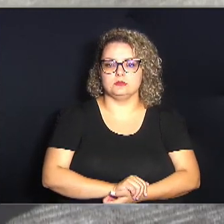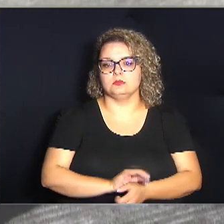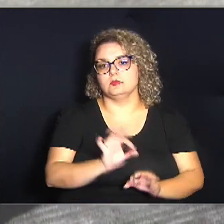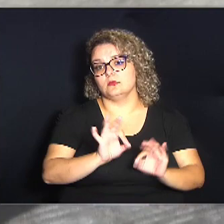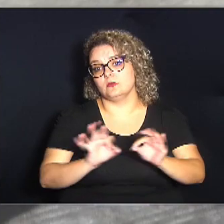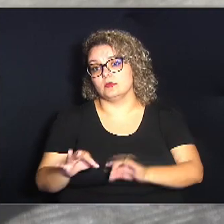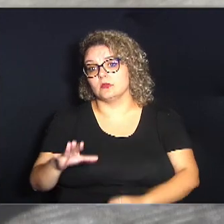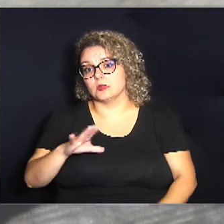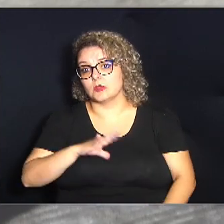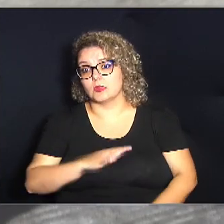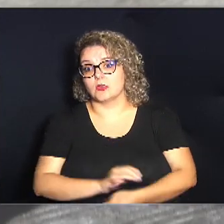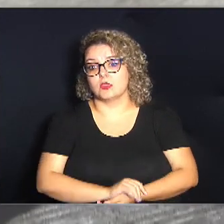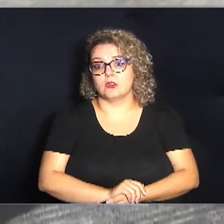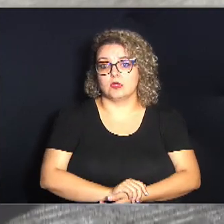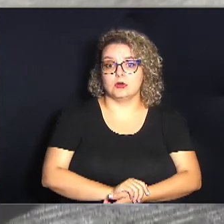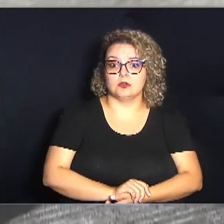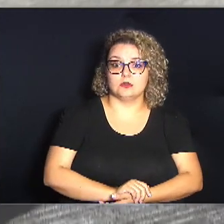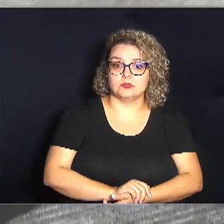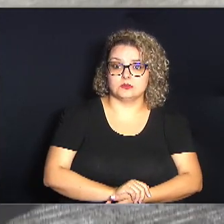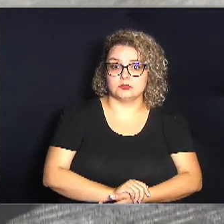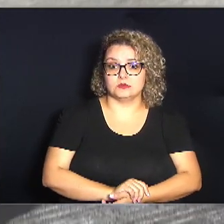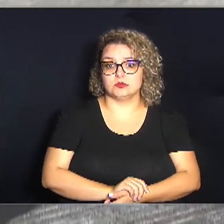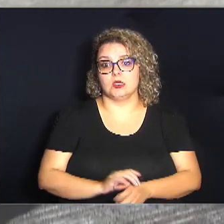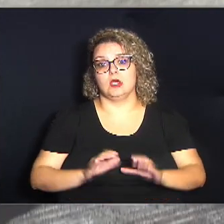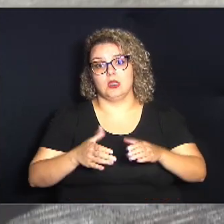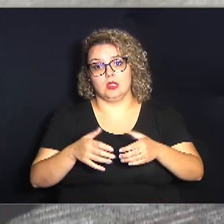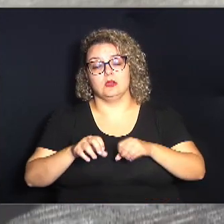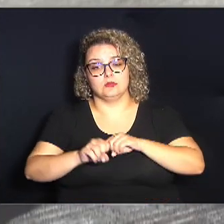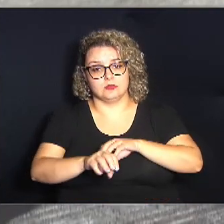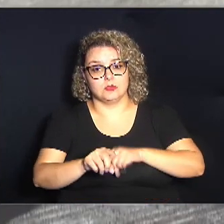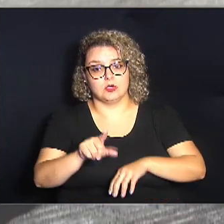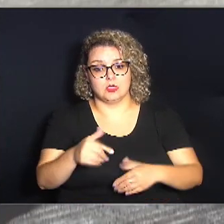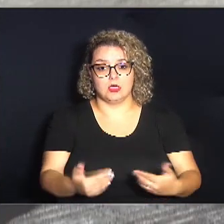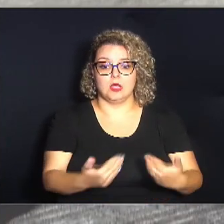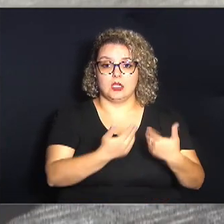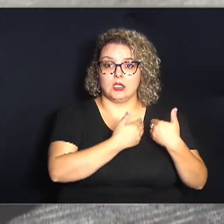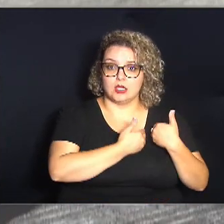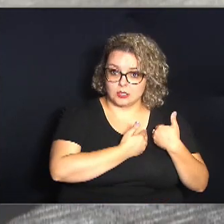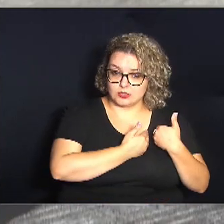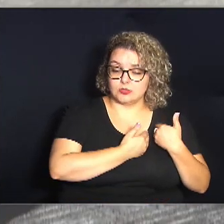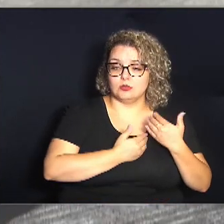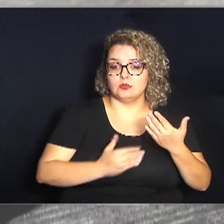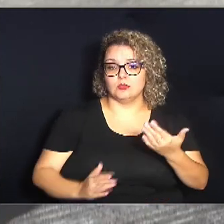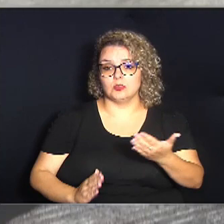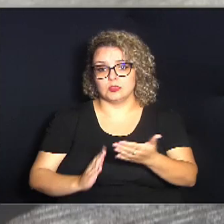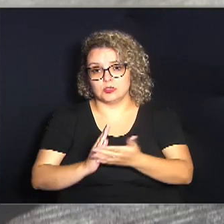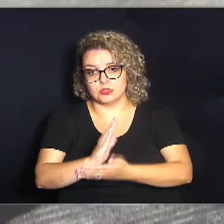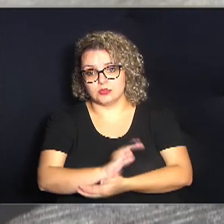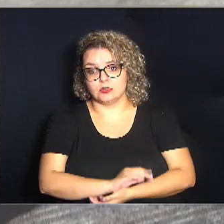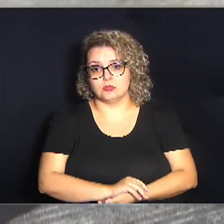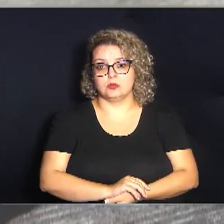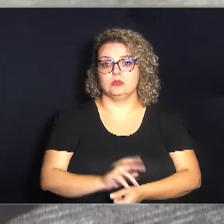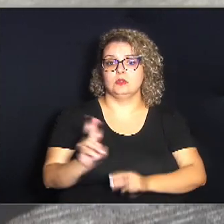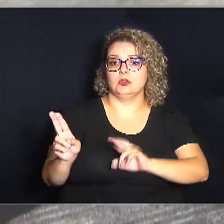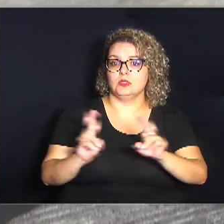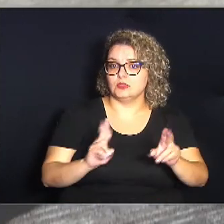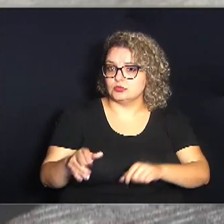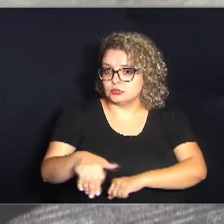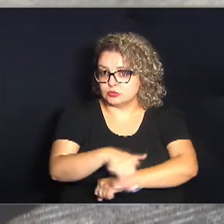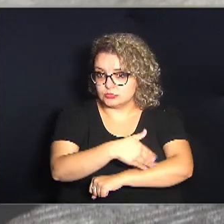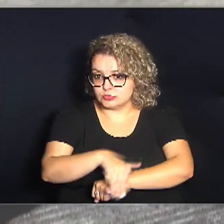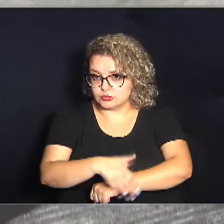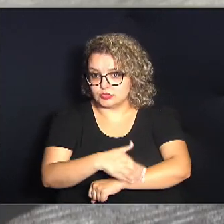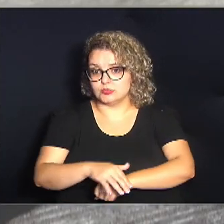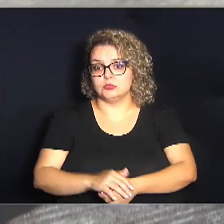cidade, porque a Comissão de Educação ela é responsável por aprovação de nome de rua,